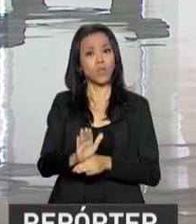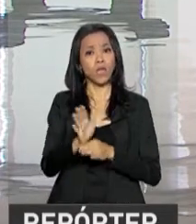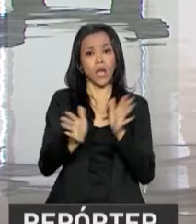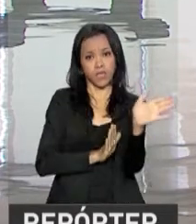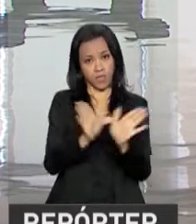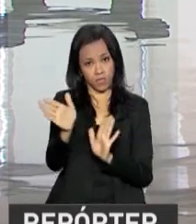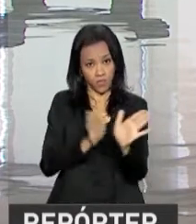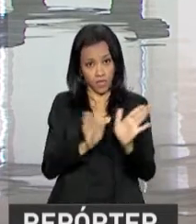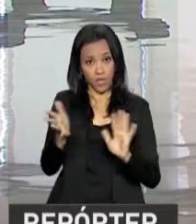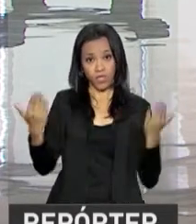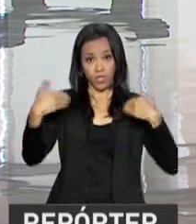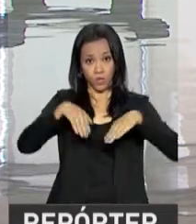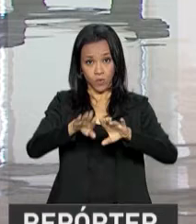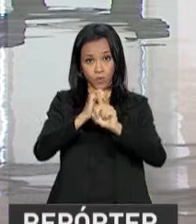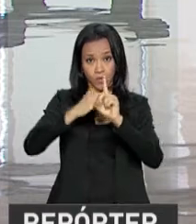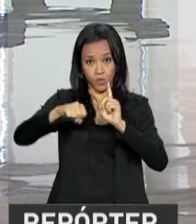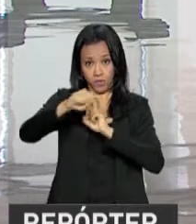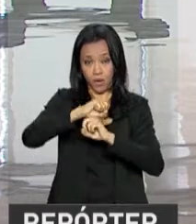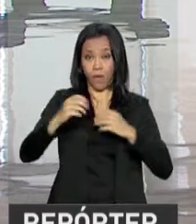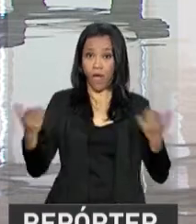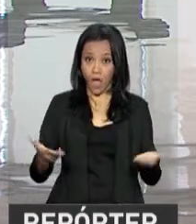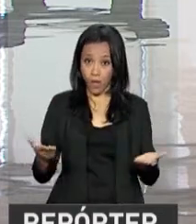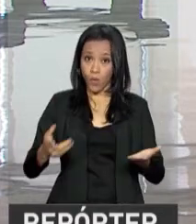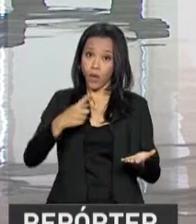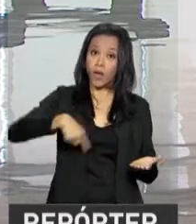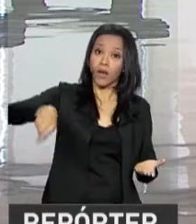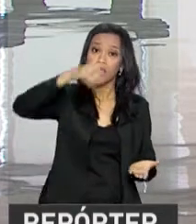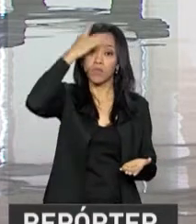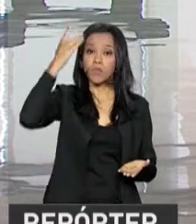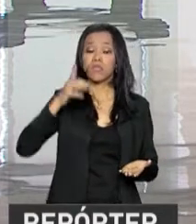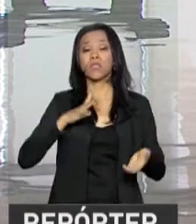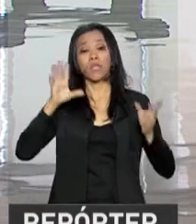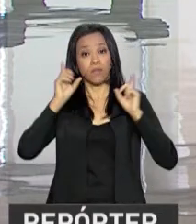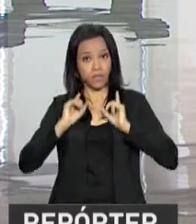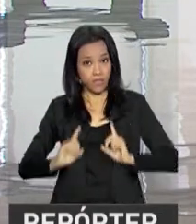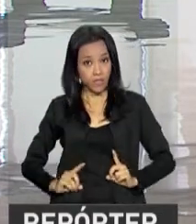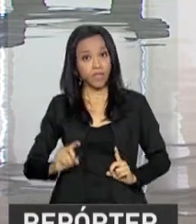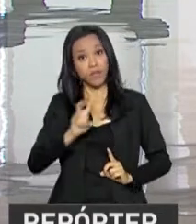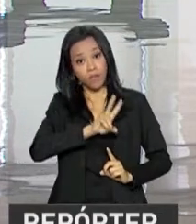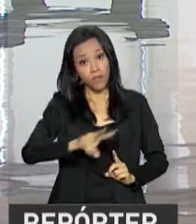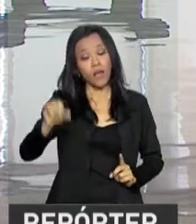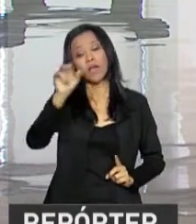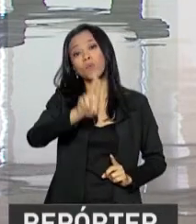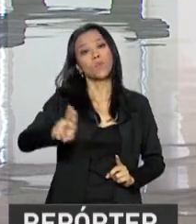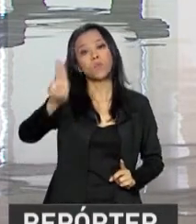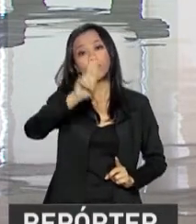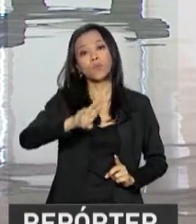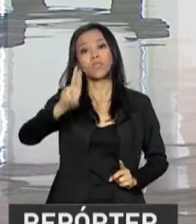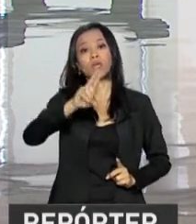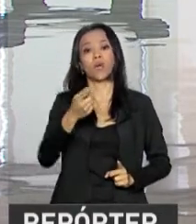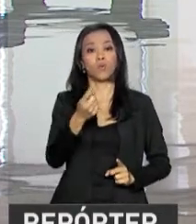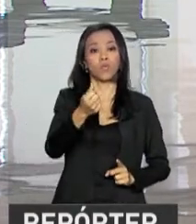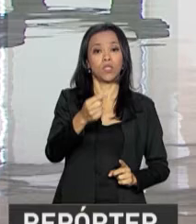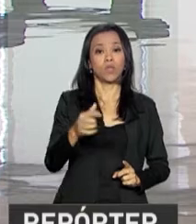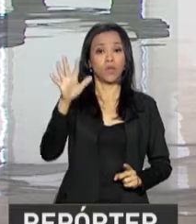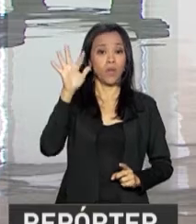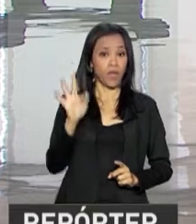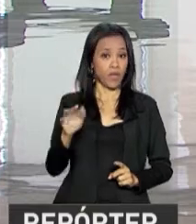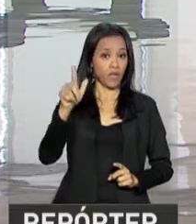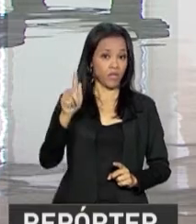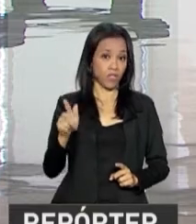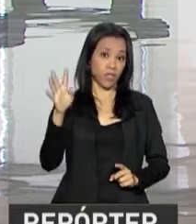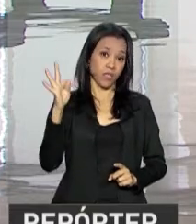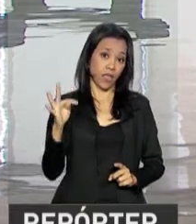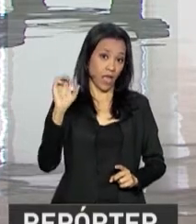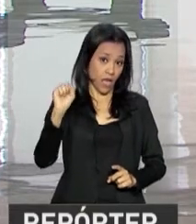e inclusão social agora as pessoas com deficiência vão poder usar os recursos do fgts para comprar